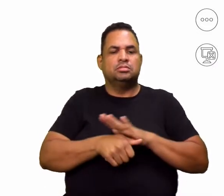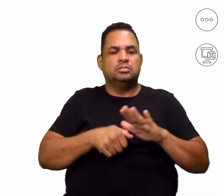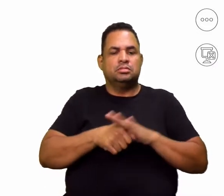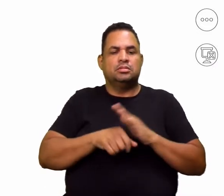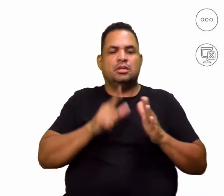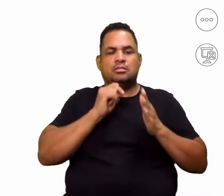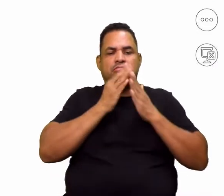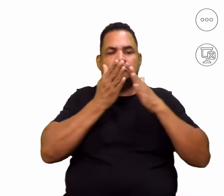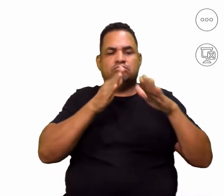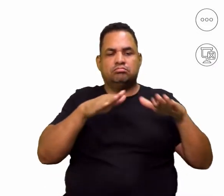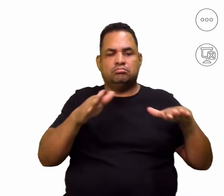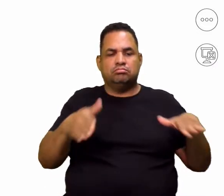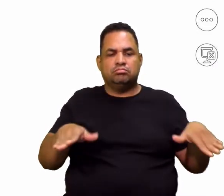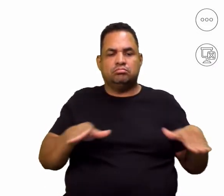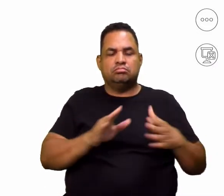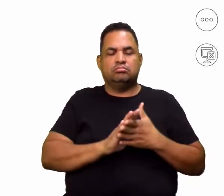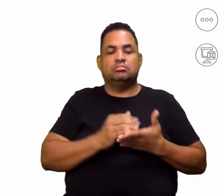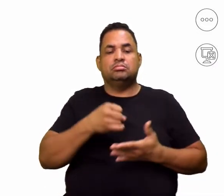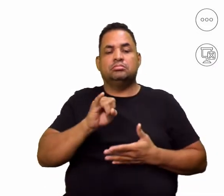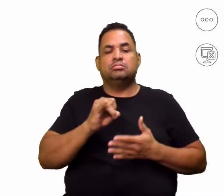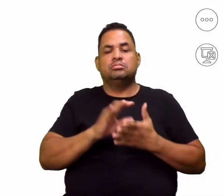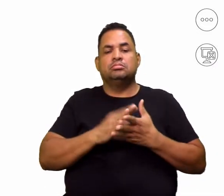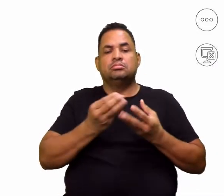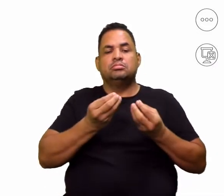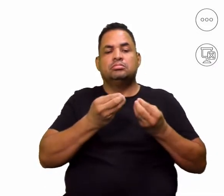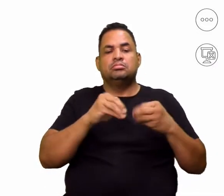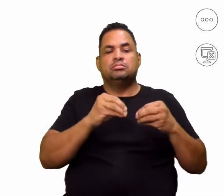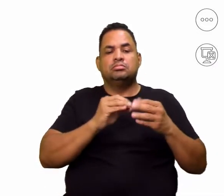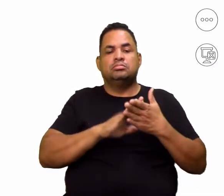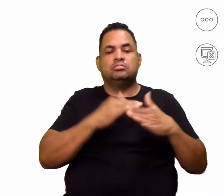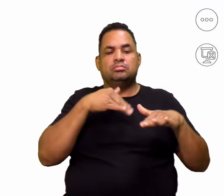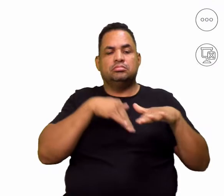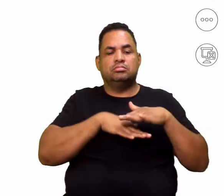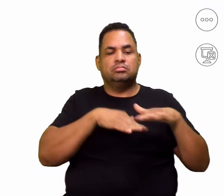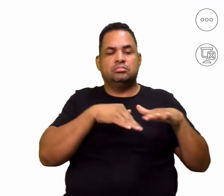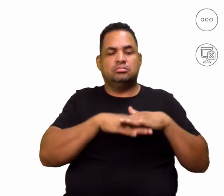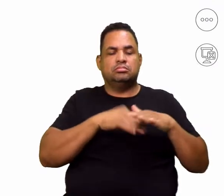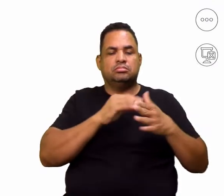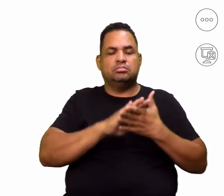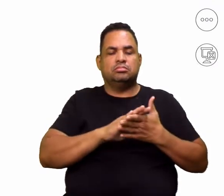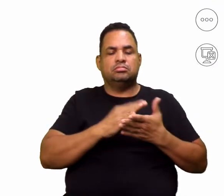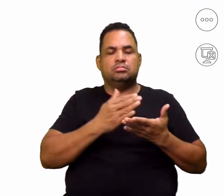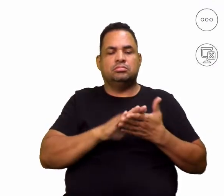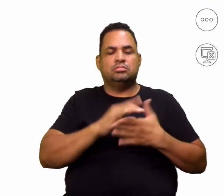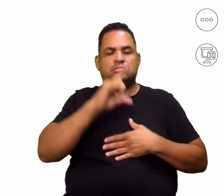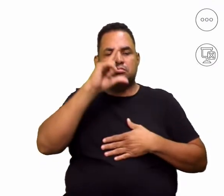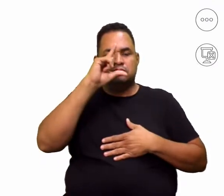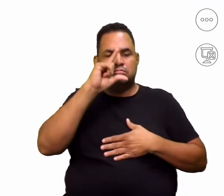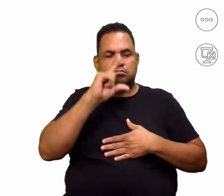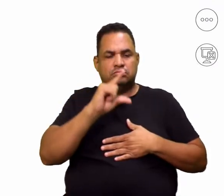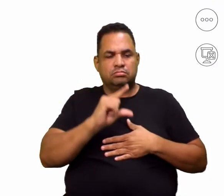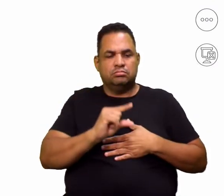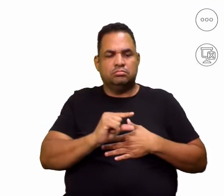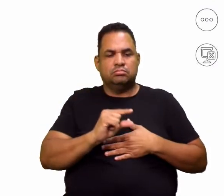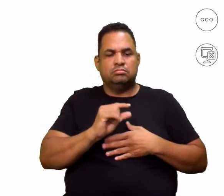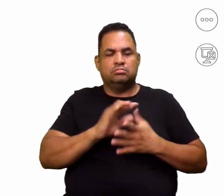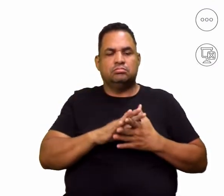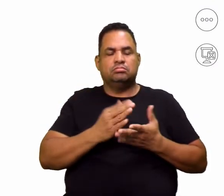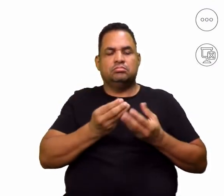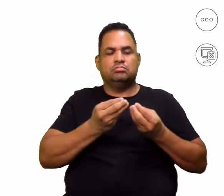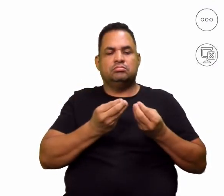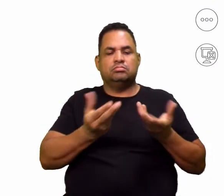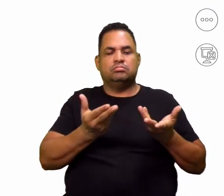por exemplo, se os ovos forem incubados a temperaturas muito baixas, os indivíduos que eclodirem